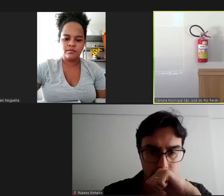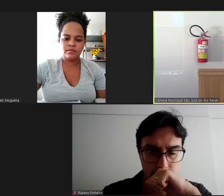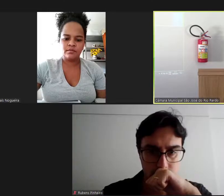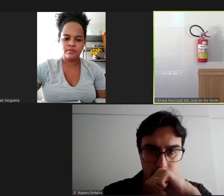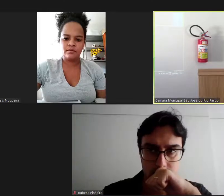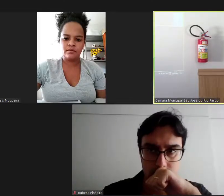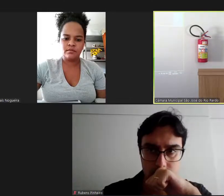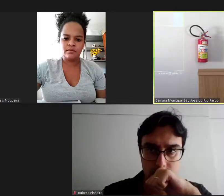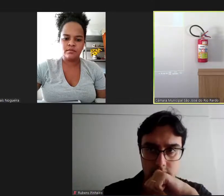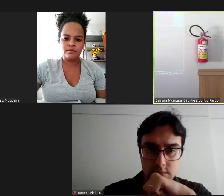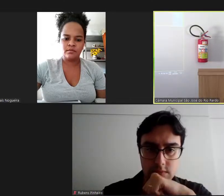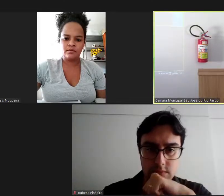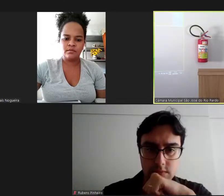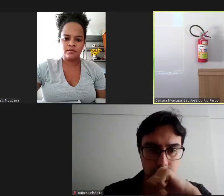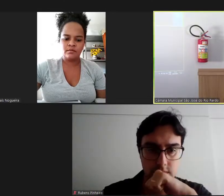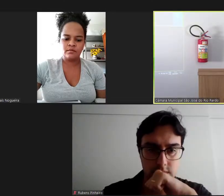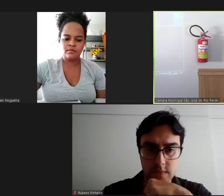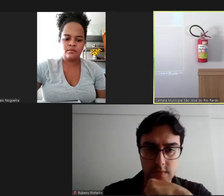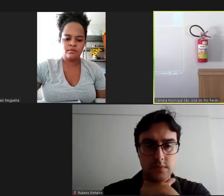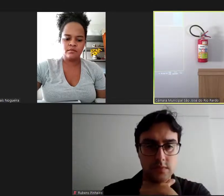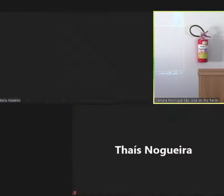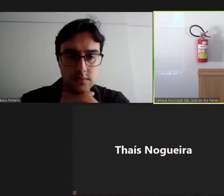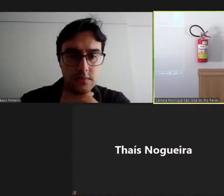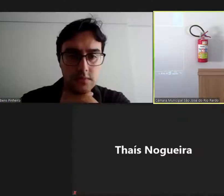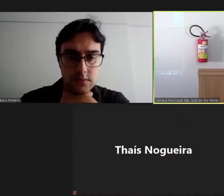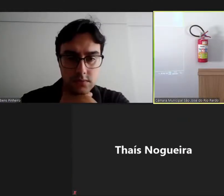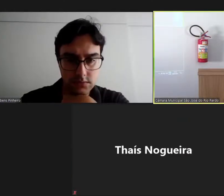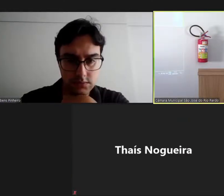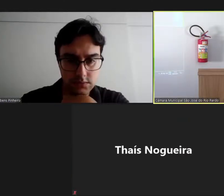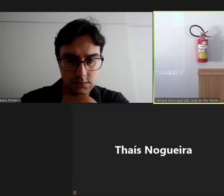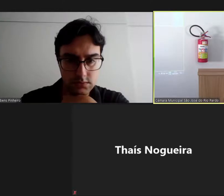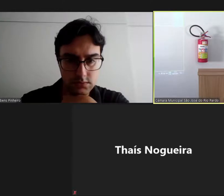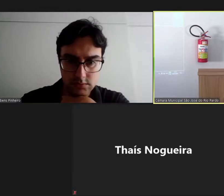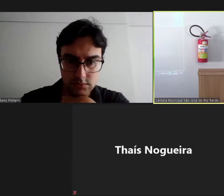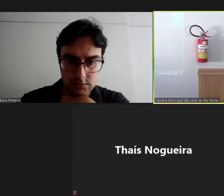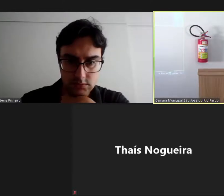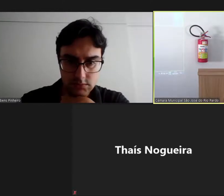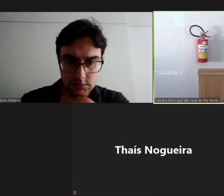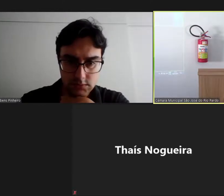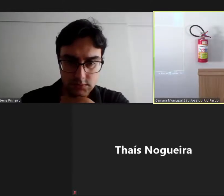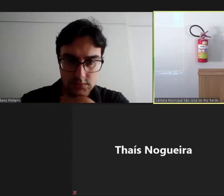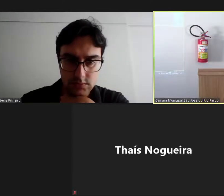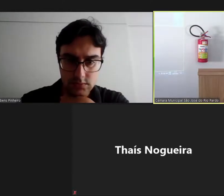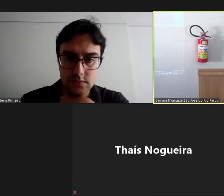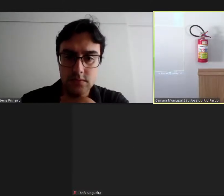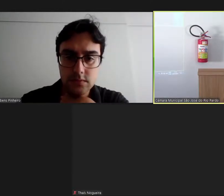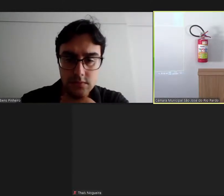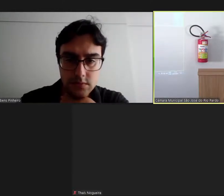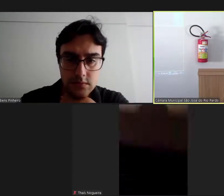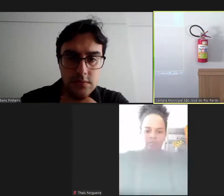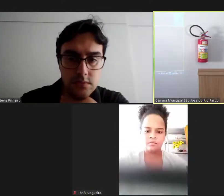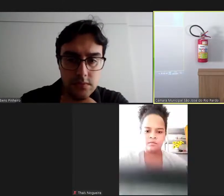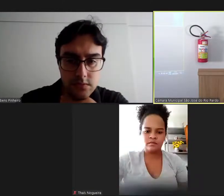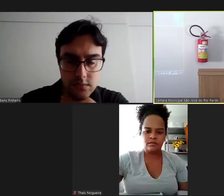singela. Neste momento, convidamos o presidente da Câmara, vereador professor Rafael Cossian, para fazer